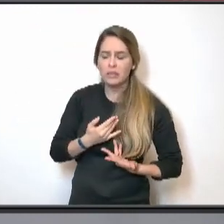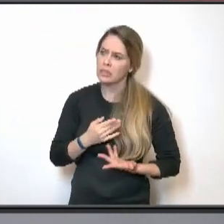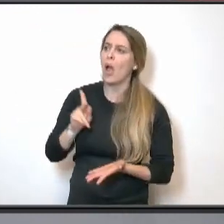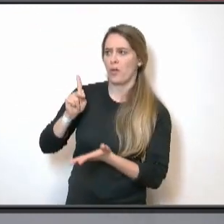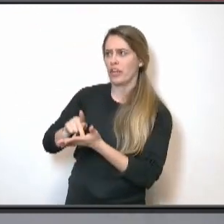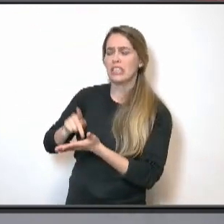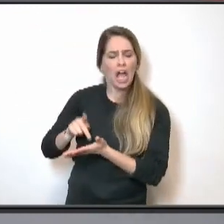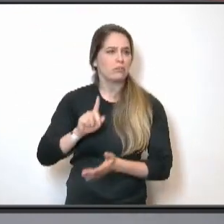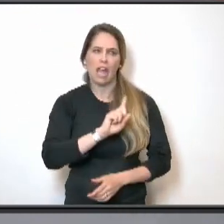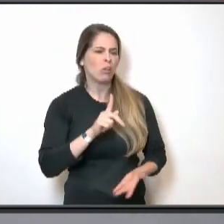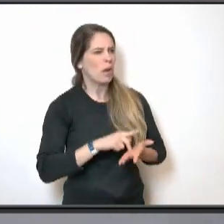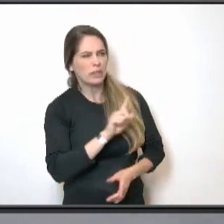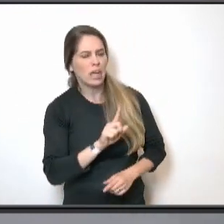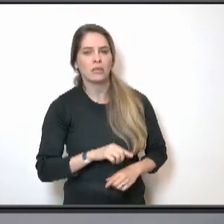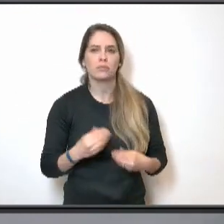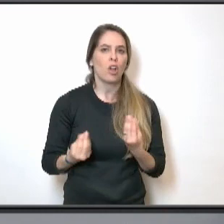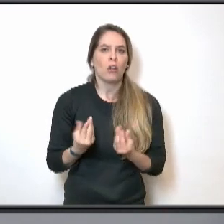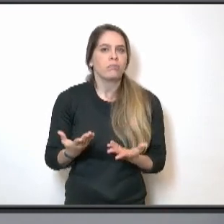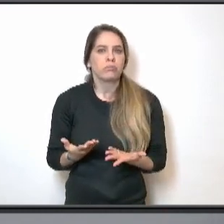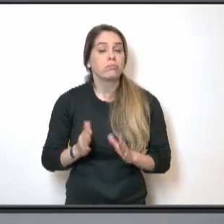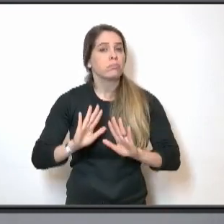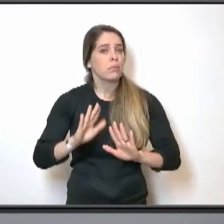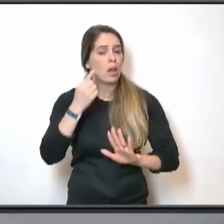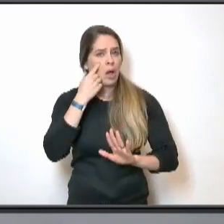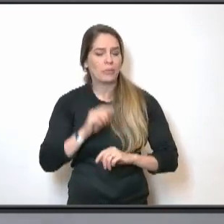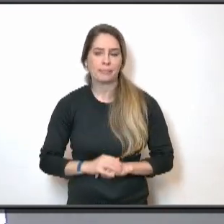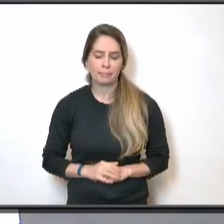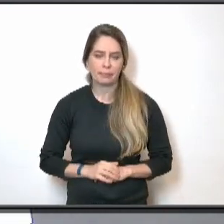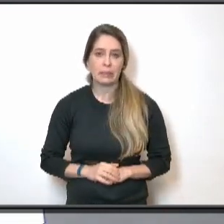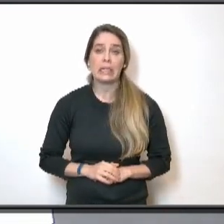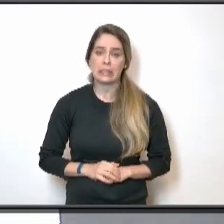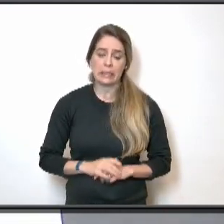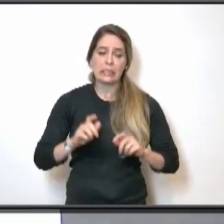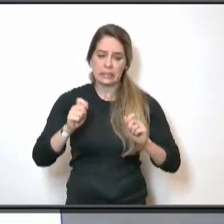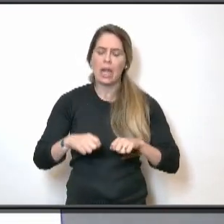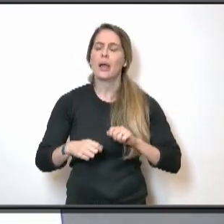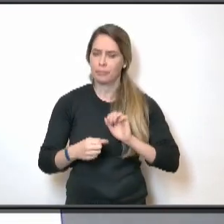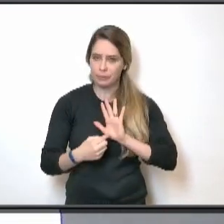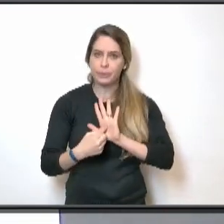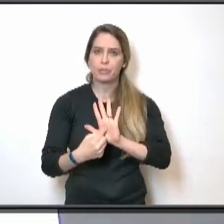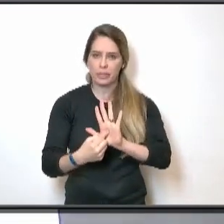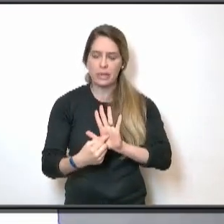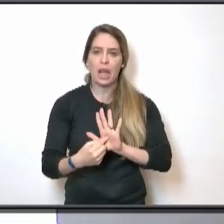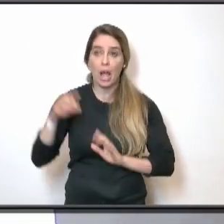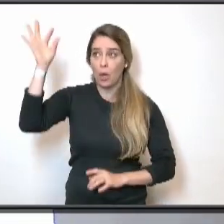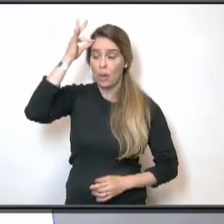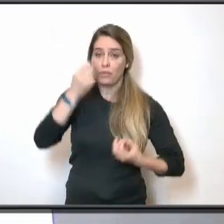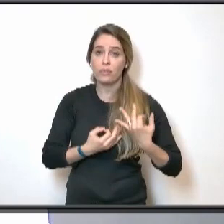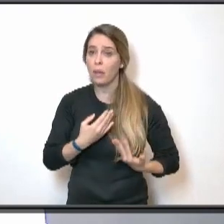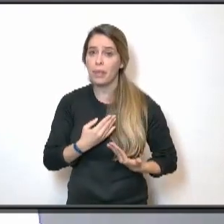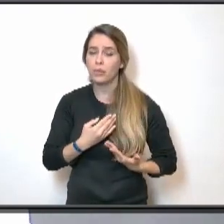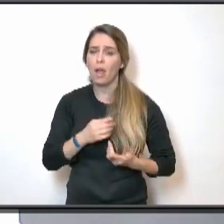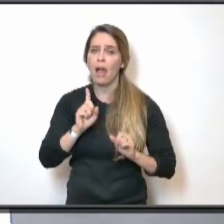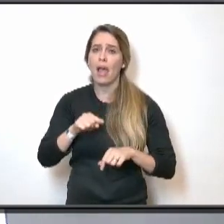de algo legítimo. Mas se tem uma coisa que demonstra quando um avivamento é uma obra de Deus mesmo,